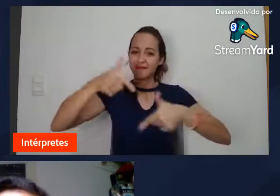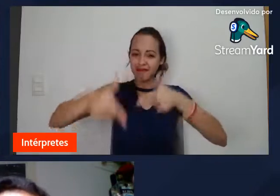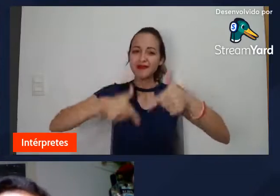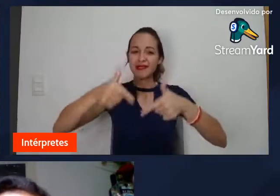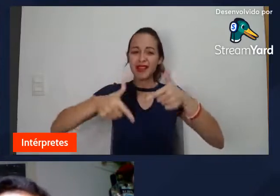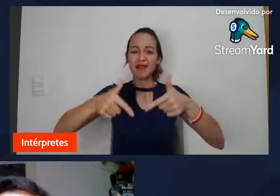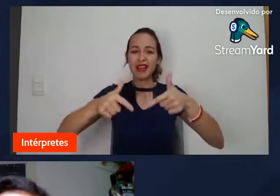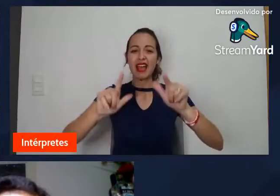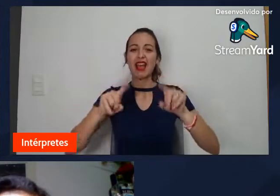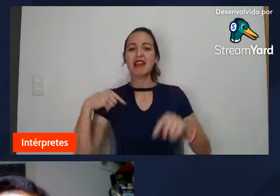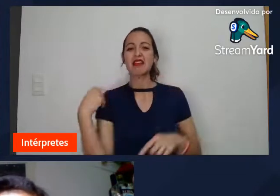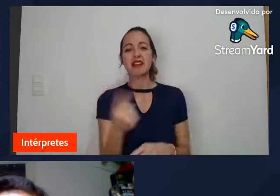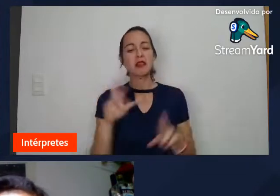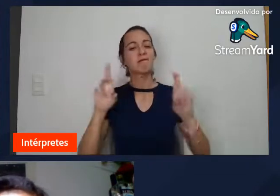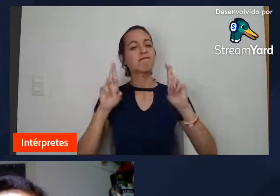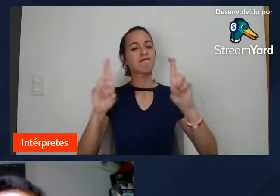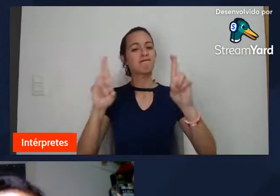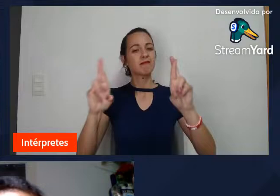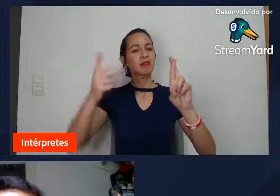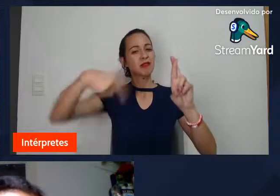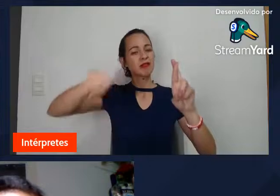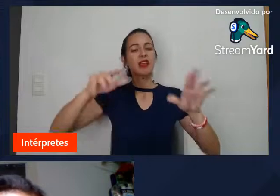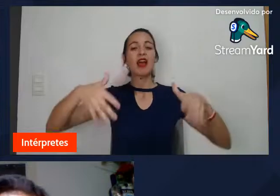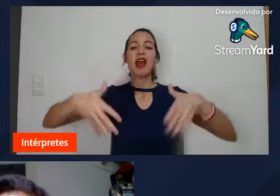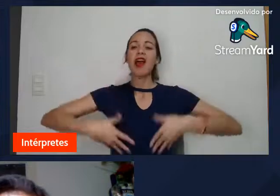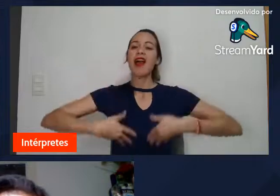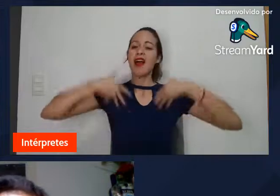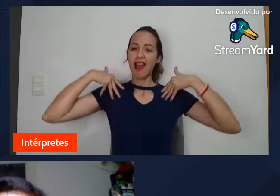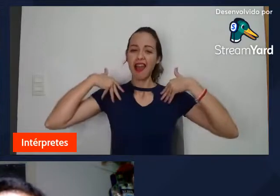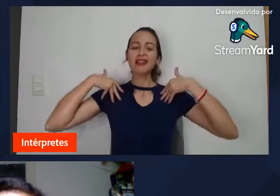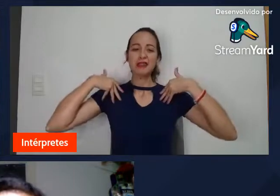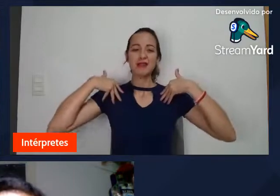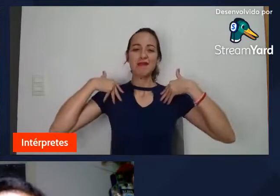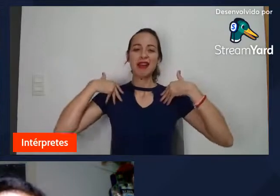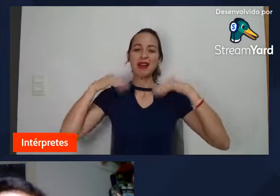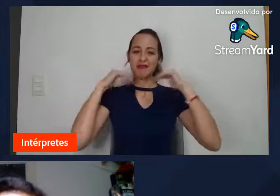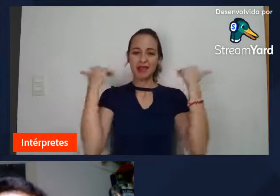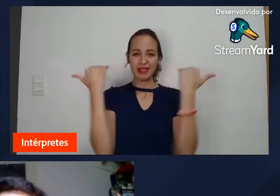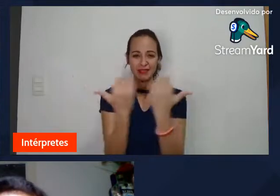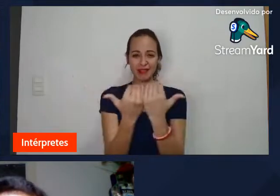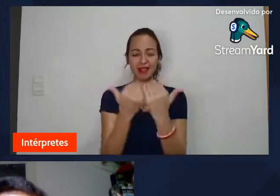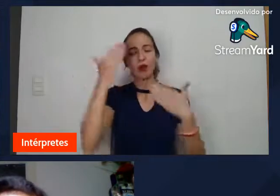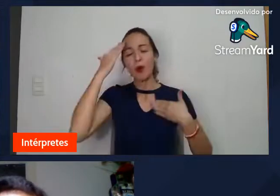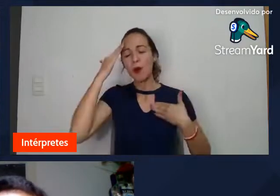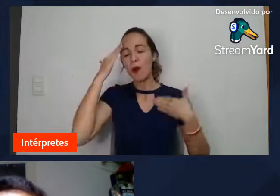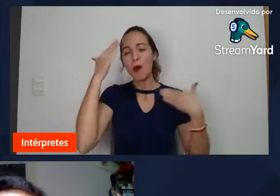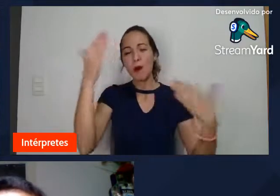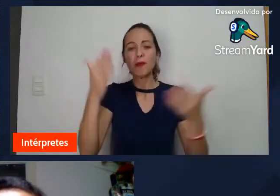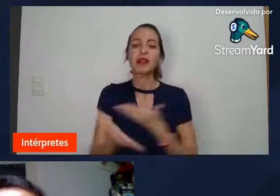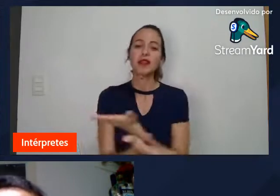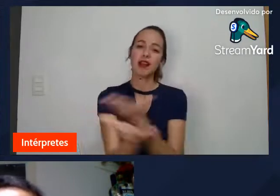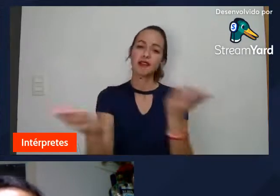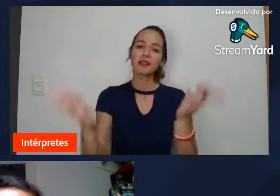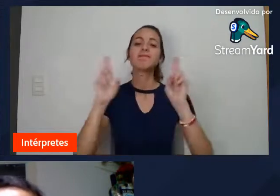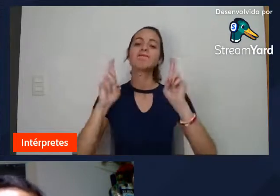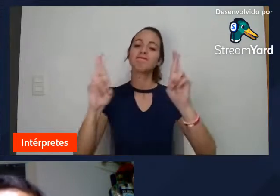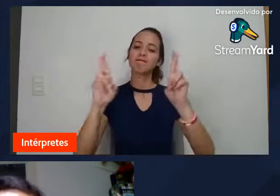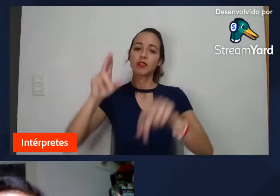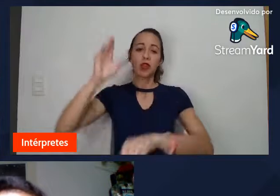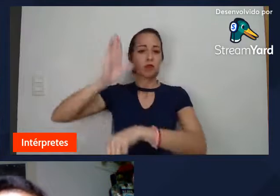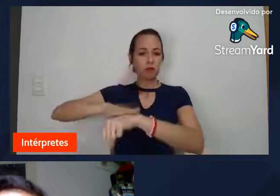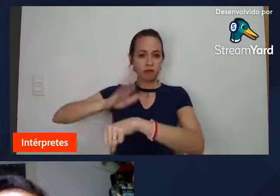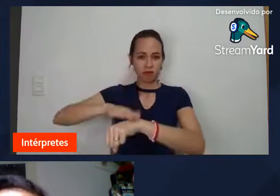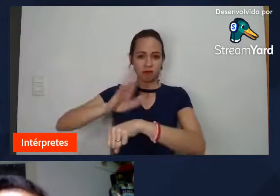os debates que teremos, né, a partir de hoje no eixo 1 e 2. Muito obrigada a todos e todas, esperamos que seja um momento de